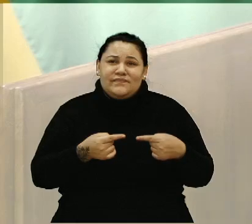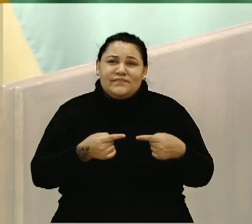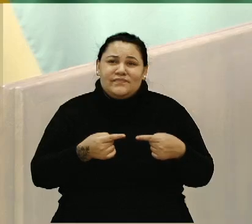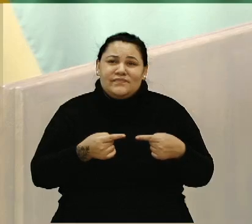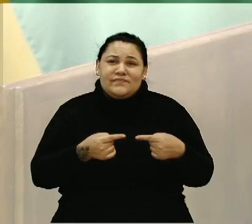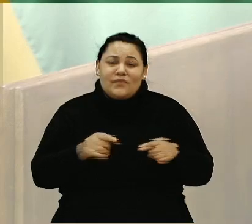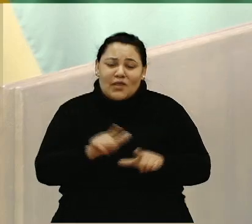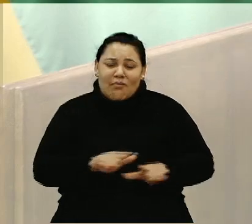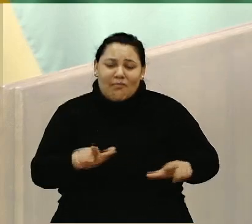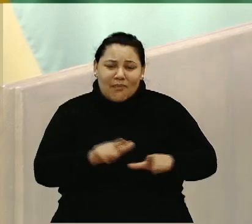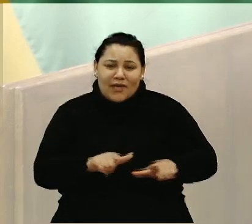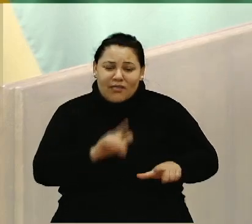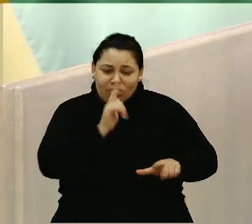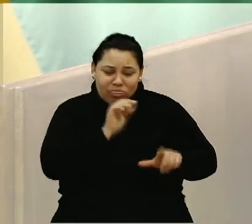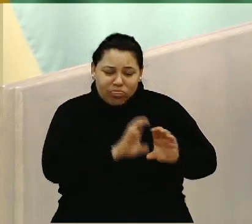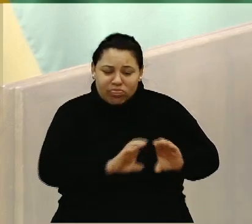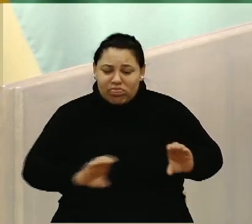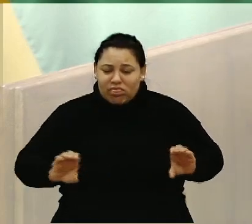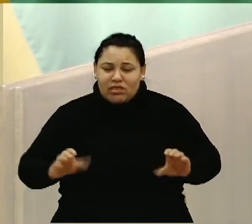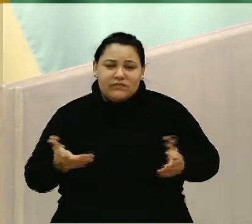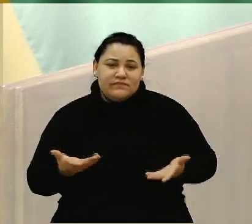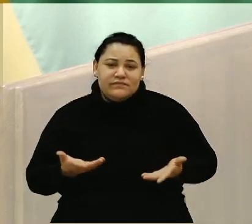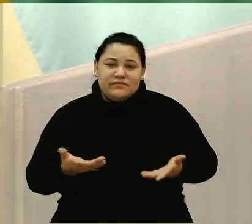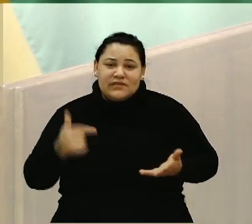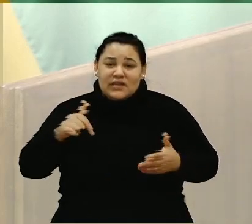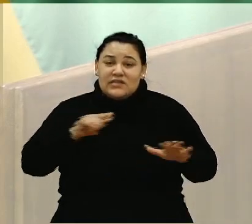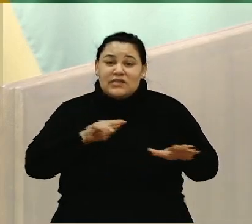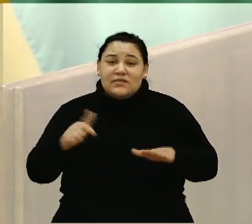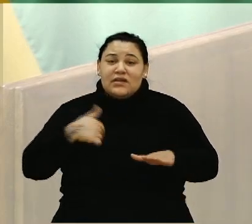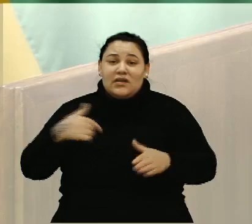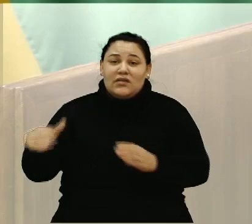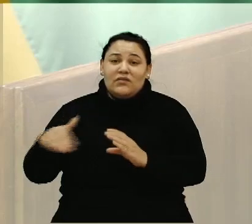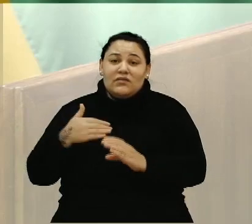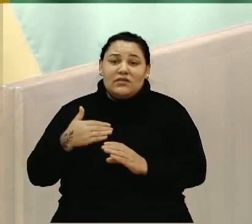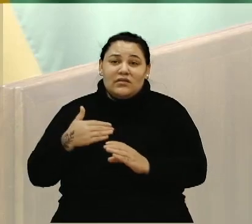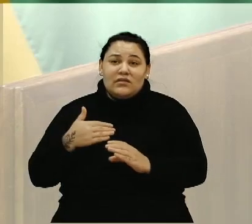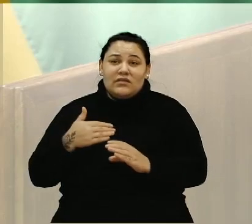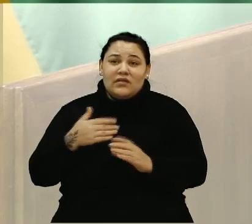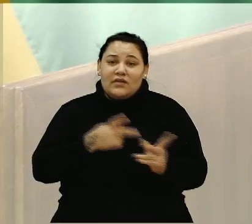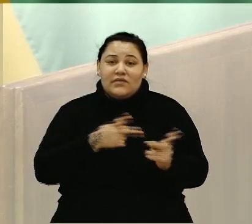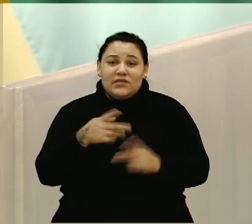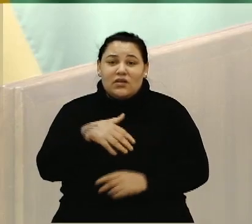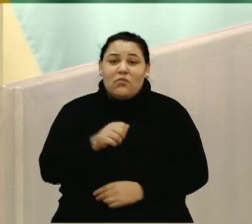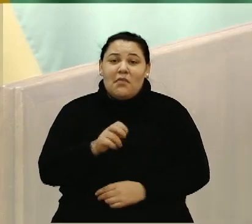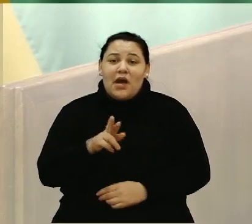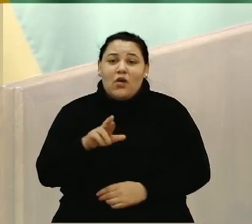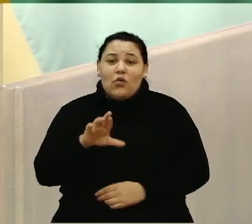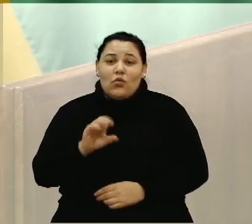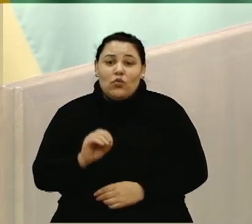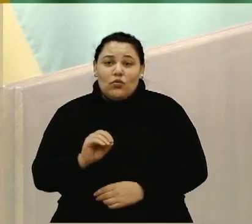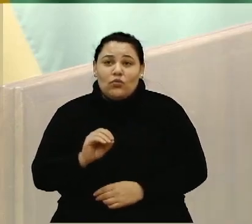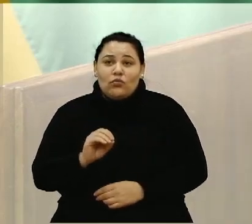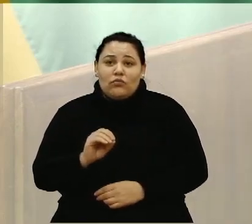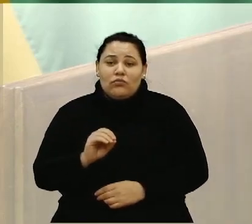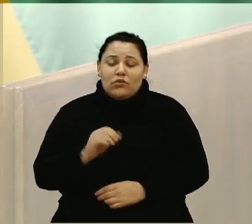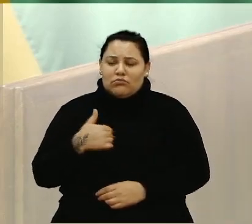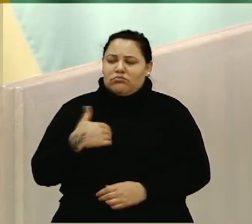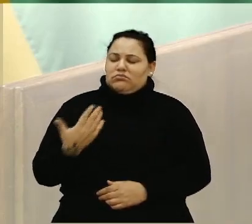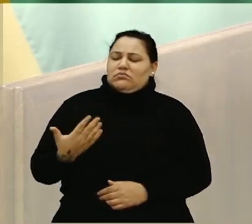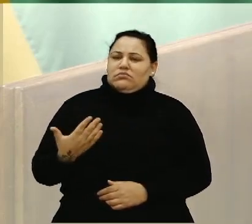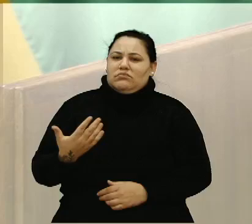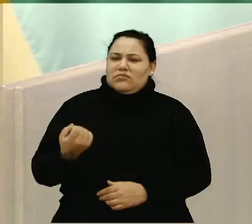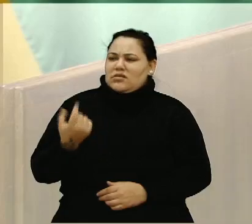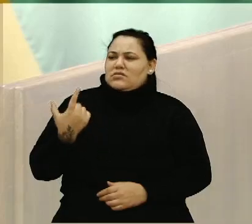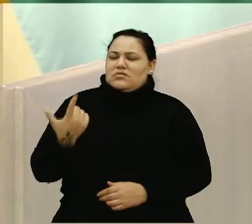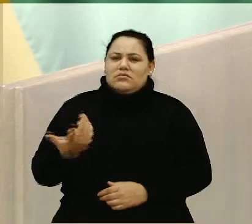limpeza de boca de lobo. Essa semana eu recebi a visita do Mauro Pereira. Ué, eu